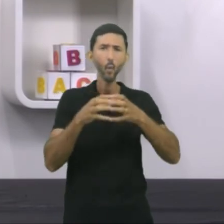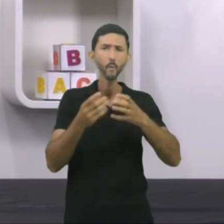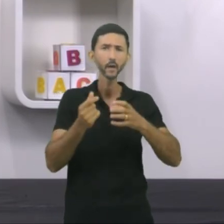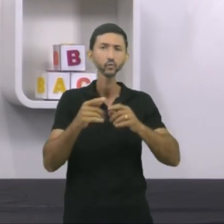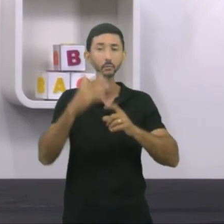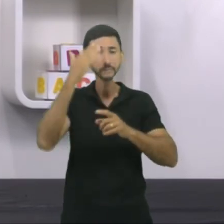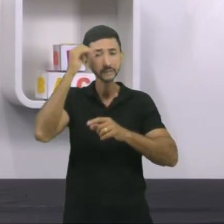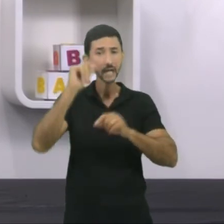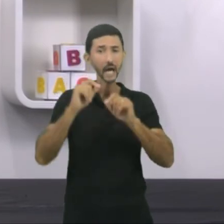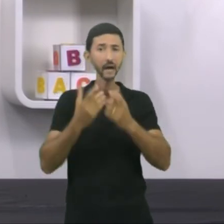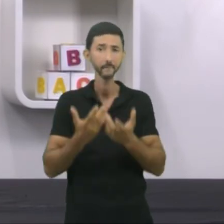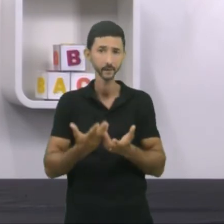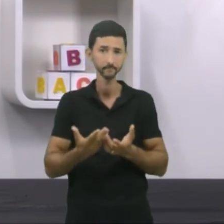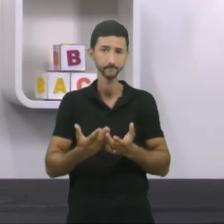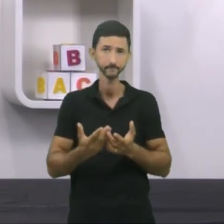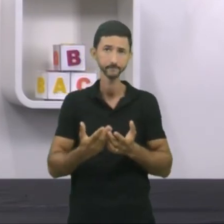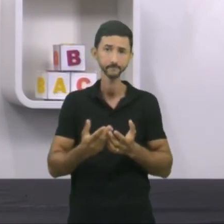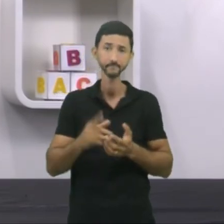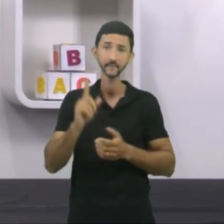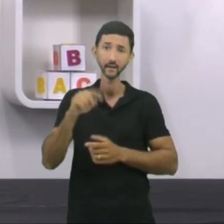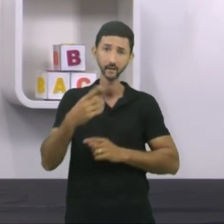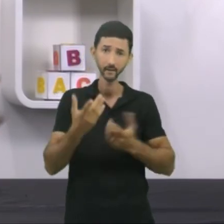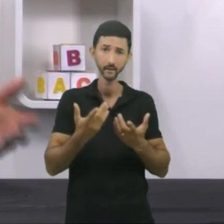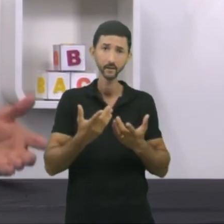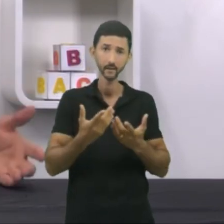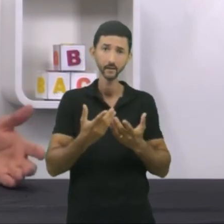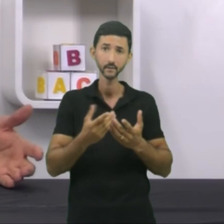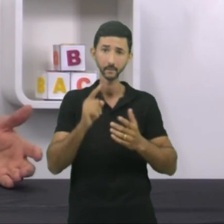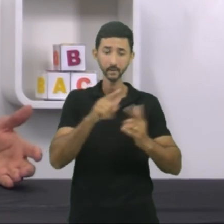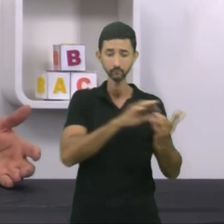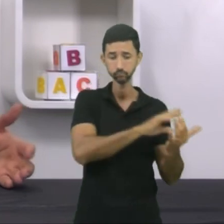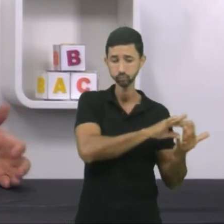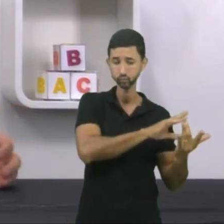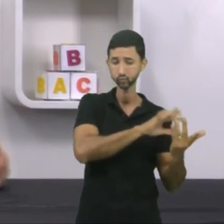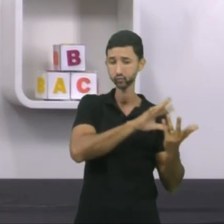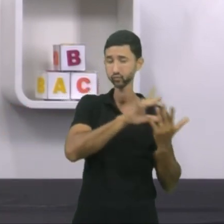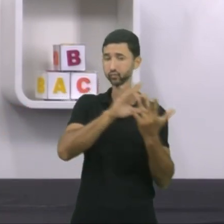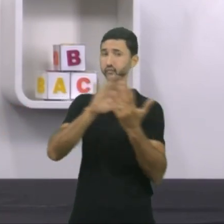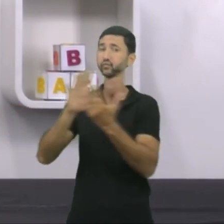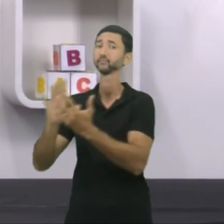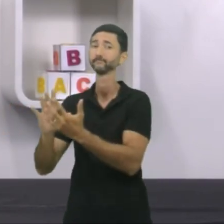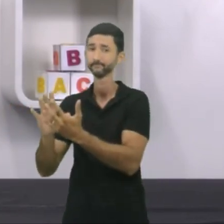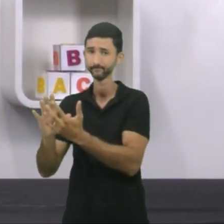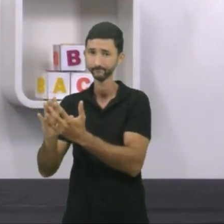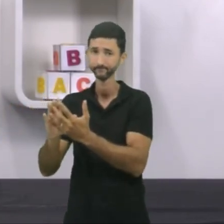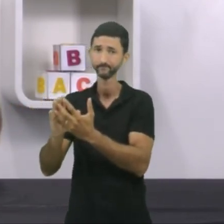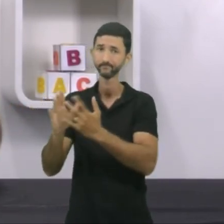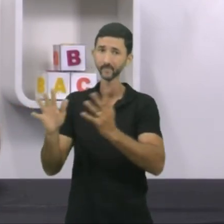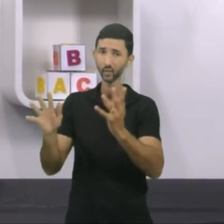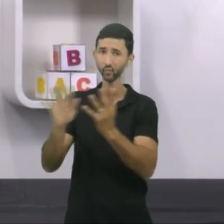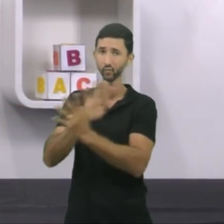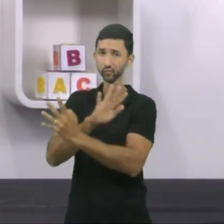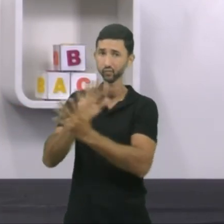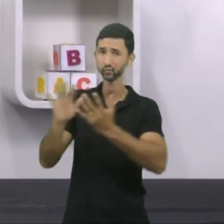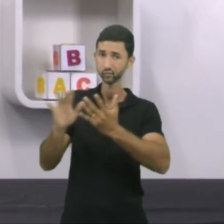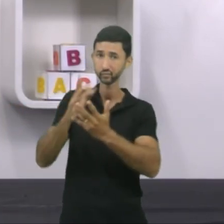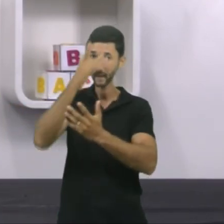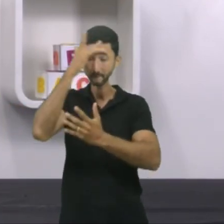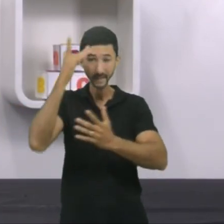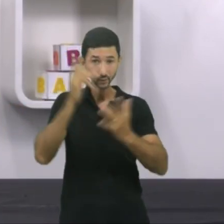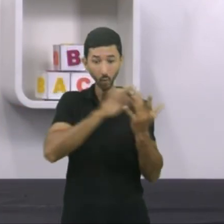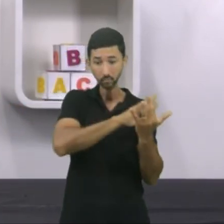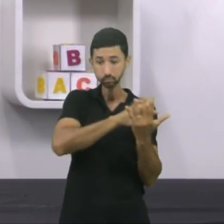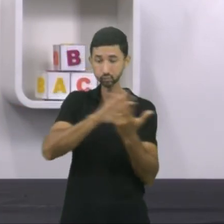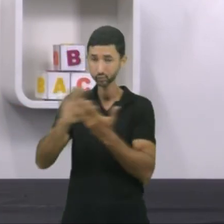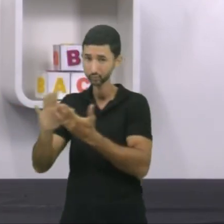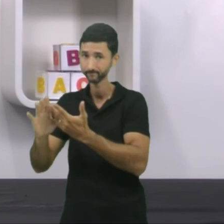você já sabe, é justamente a migração. É justamente o fluxo migratório. É justamente